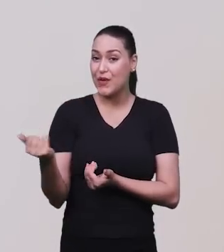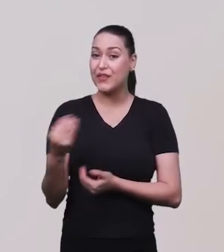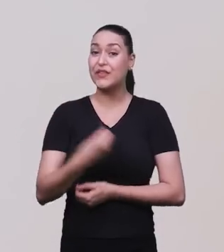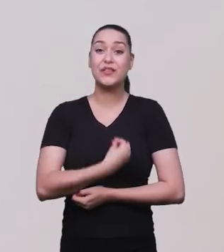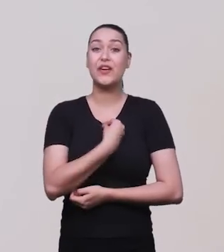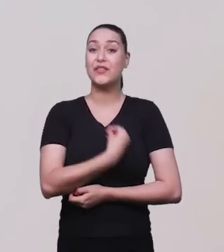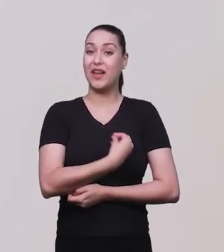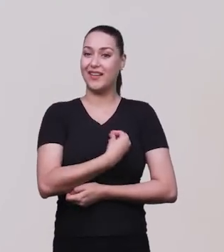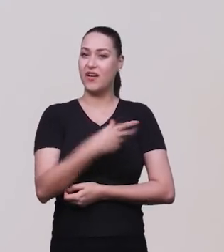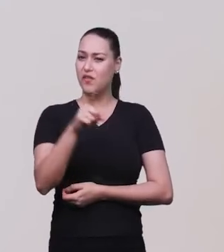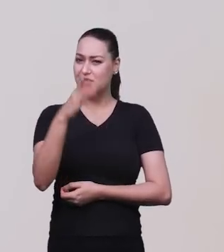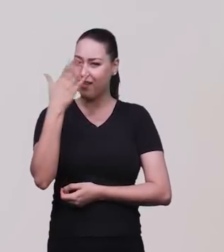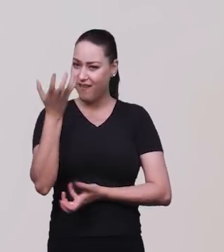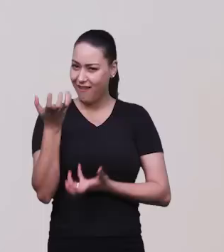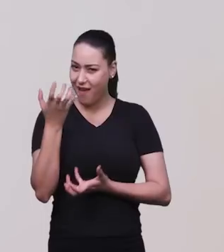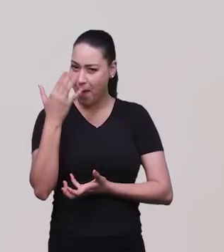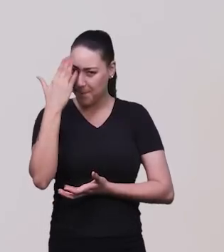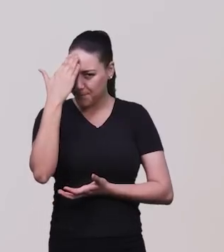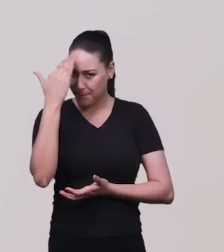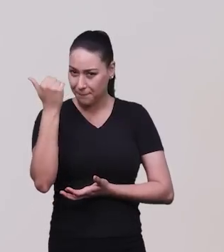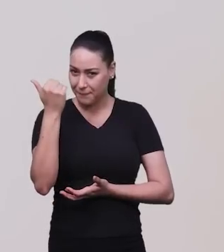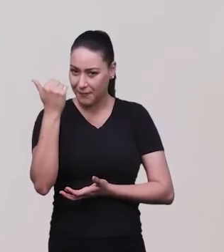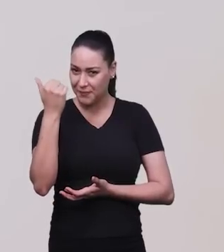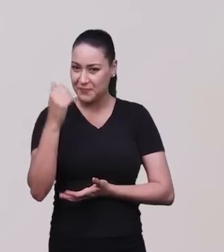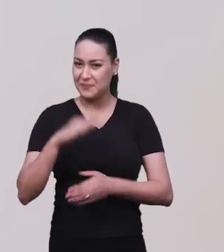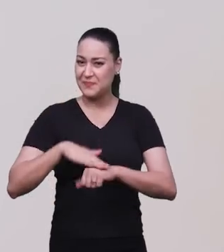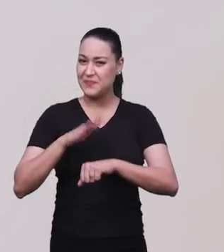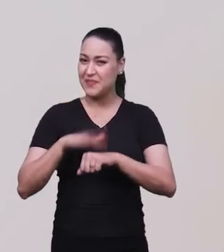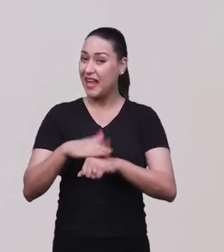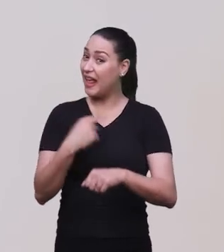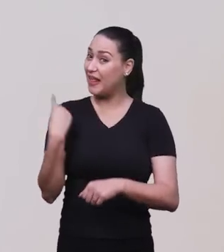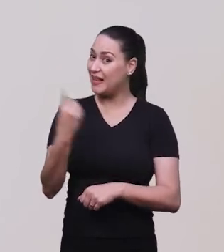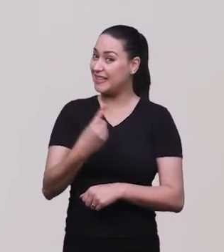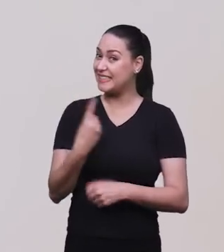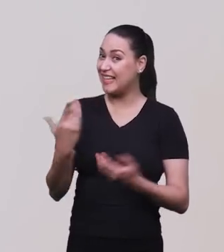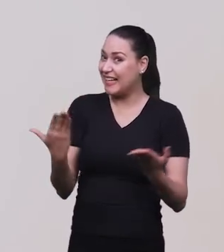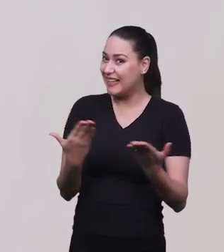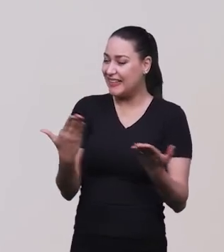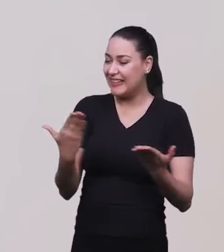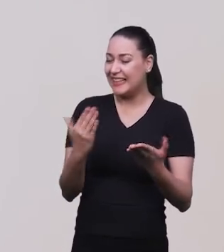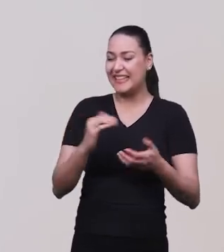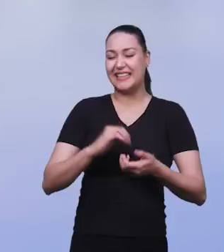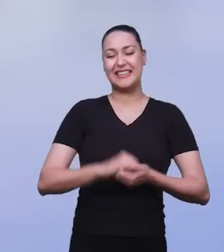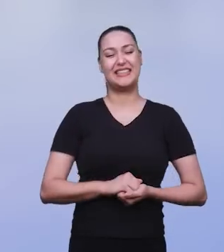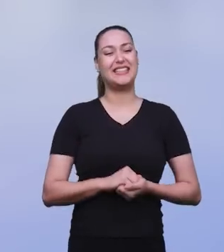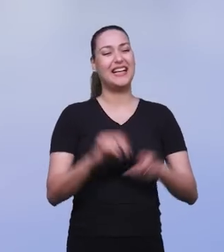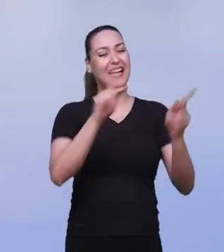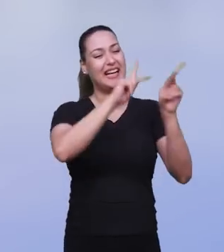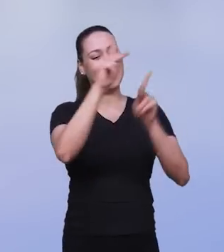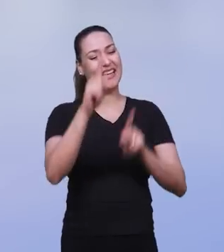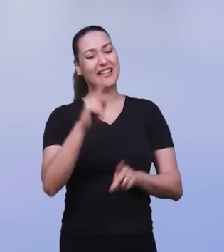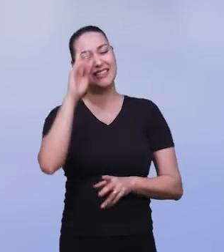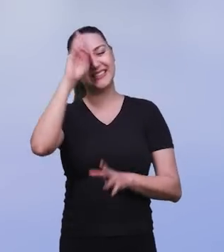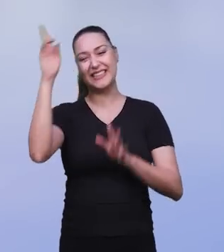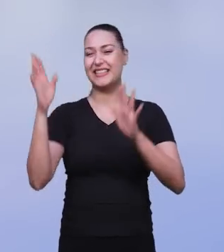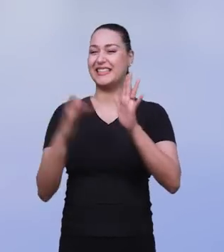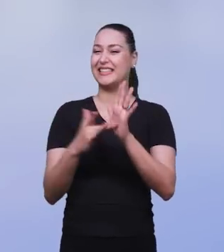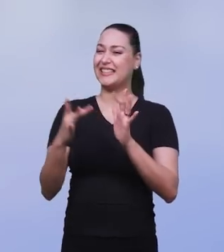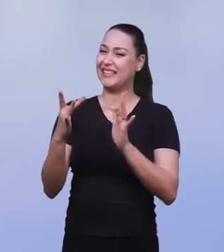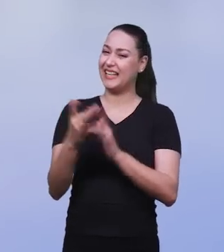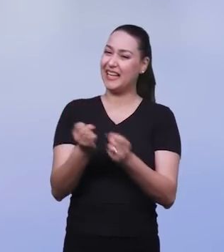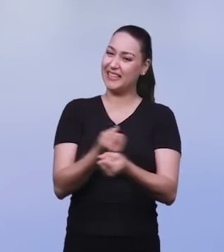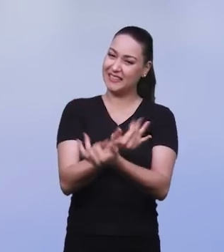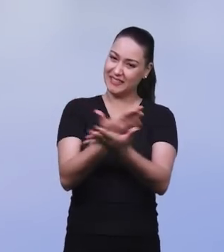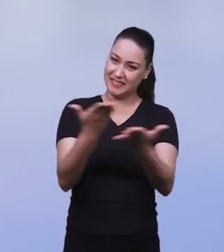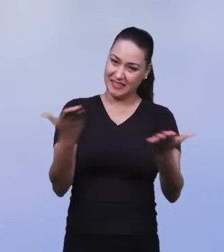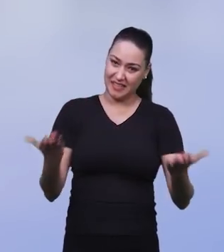ali em Araguaína. Quer saber mais? Quer saber agora? Vamos junto? Andressa, me conta tudo. A paz do Senhor, irmãos Deise e